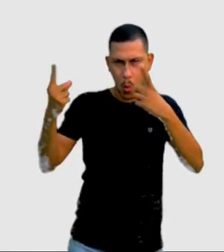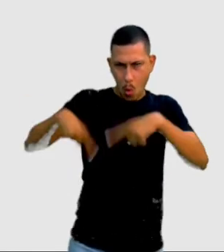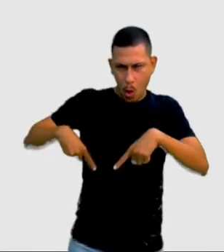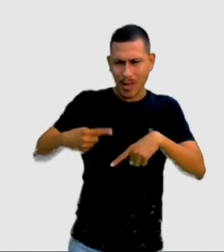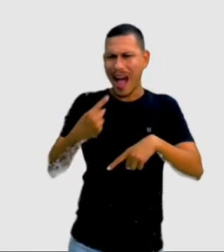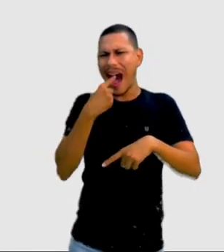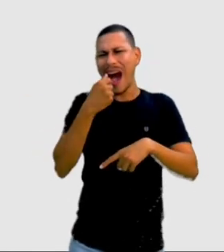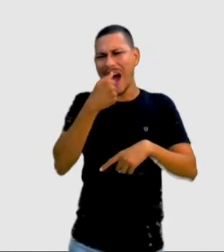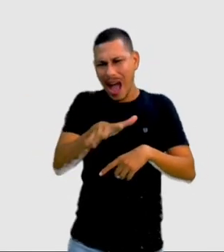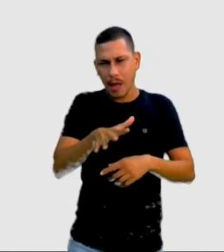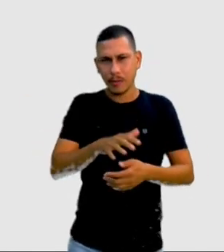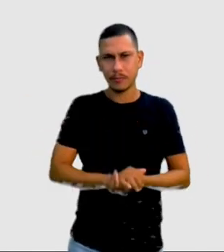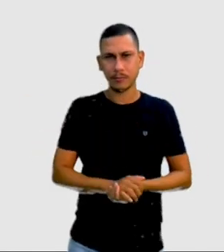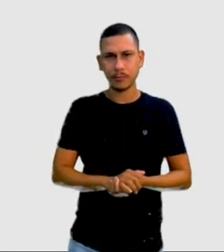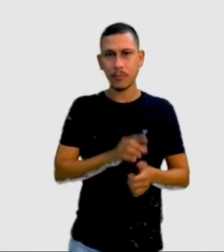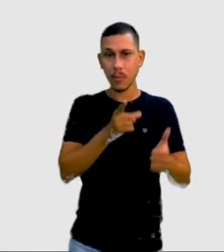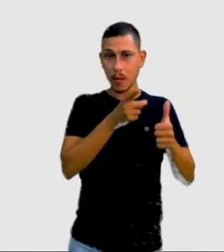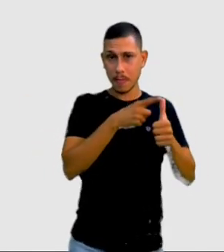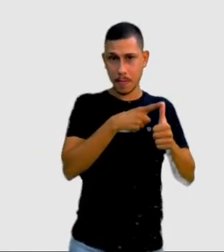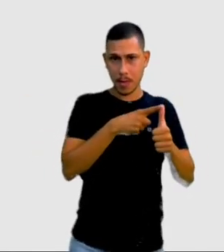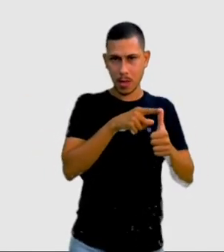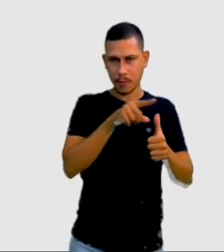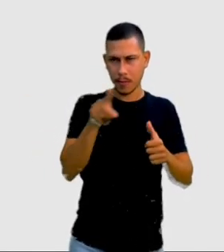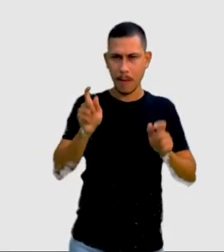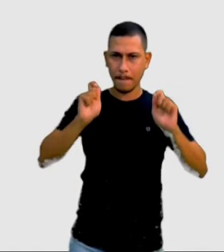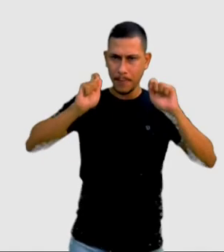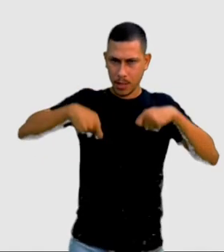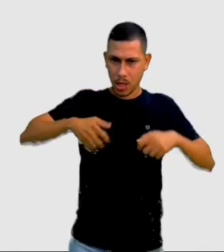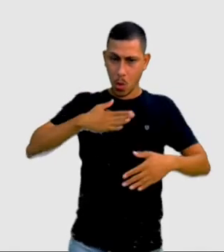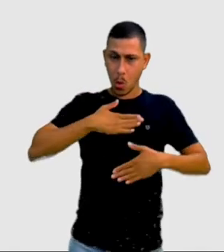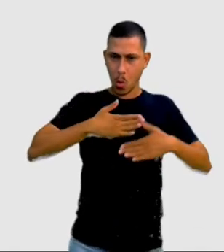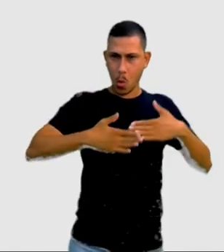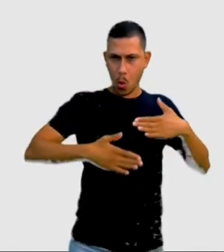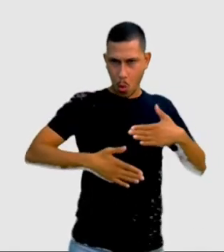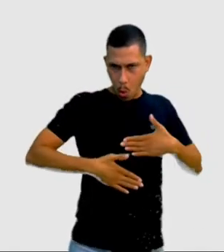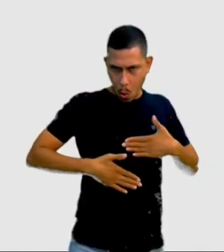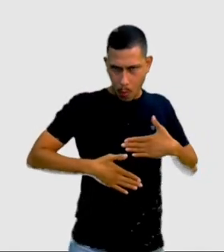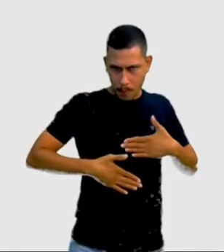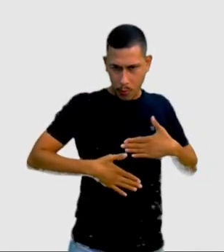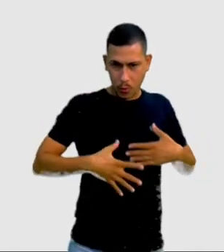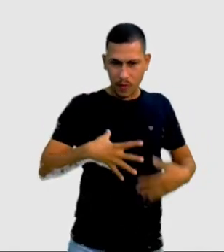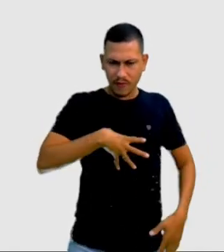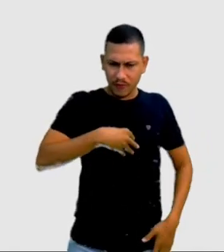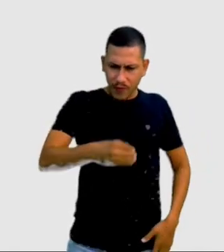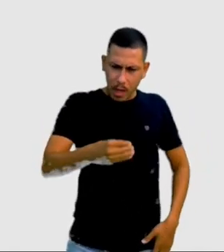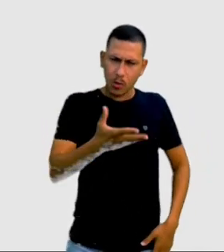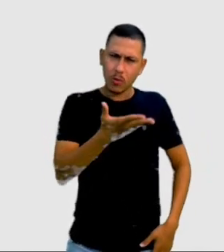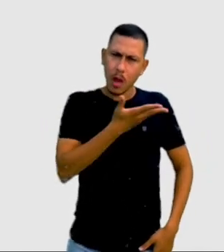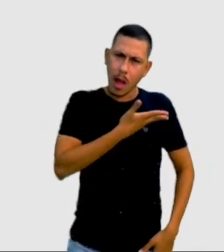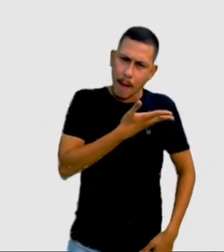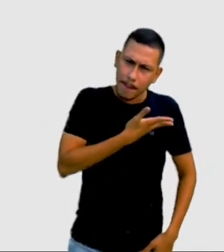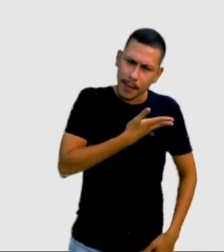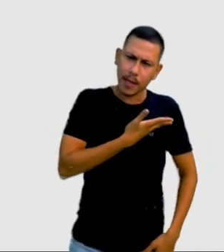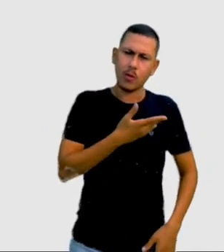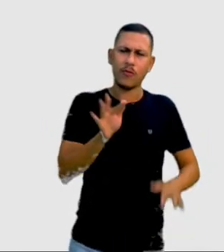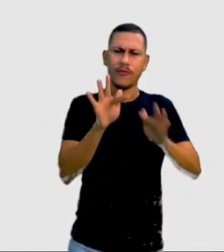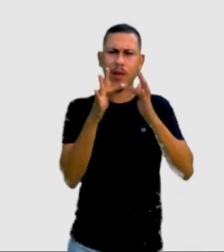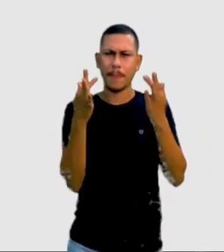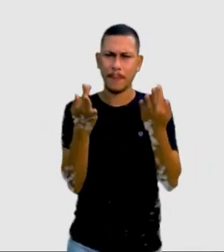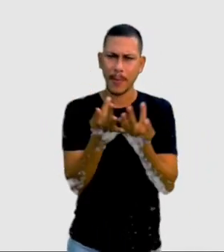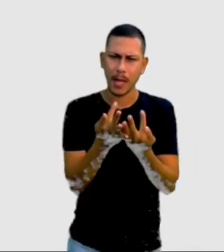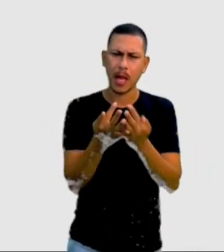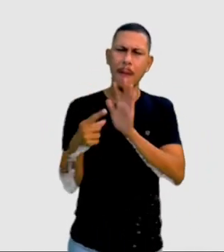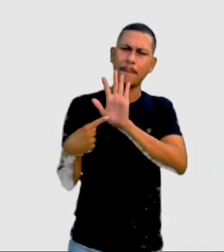Primeiro, adote e reforce uma imagem corporal saudável em seus filhos, tá? Em seus amigos, em seus pais, familiares, de